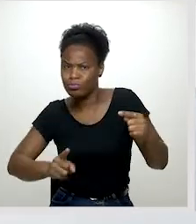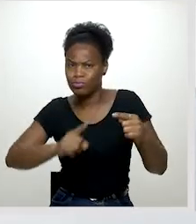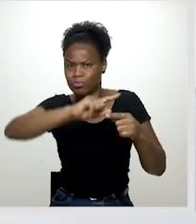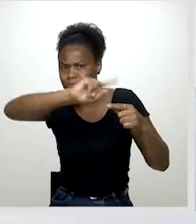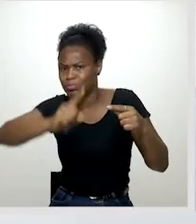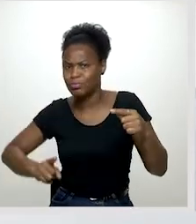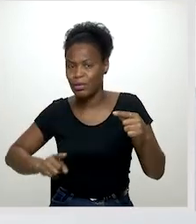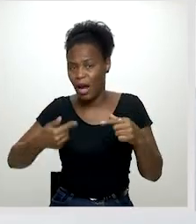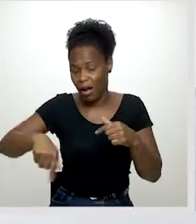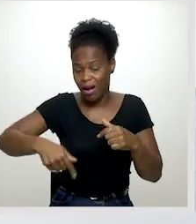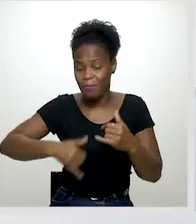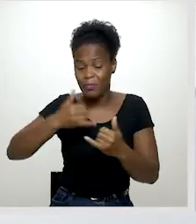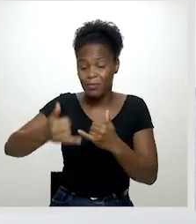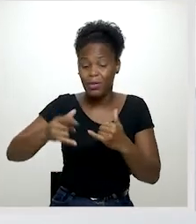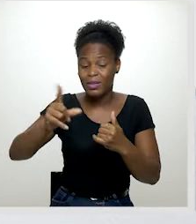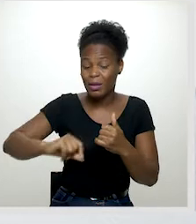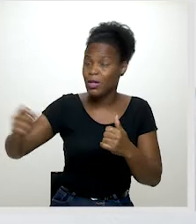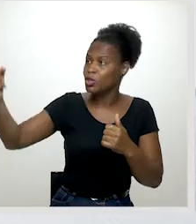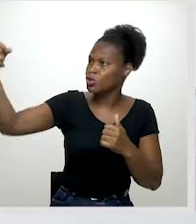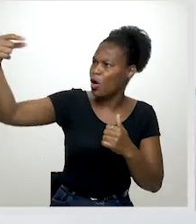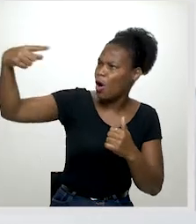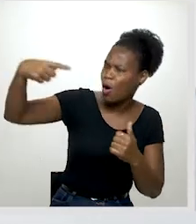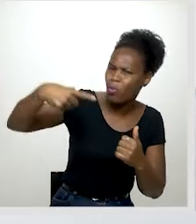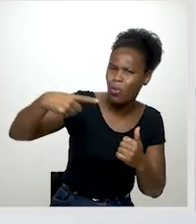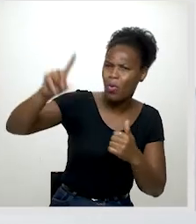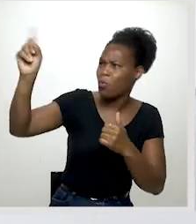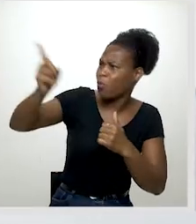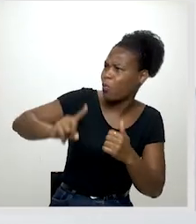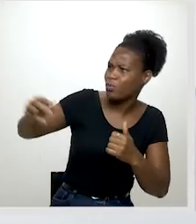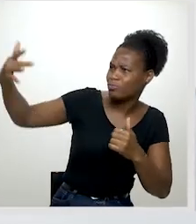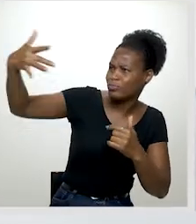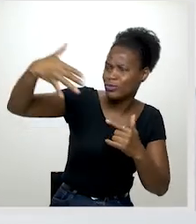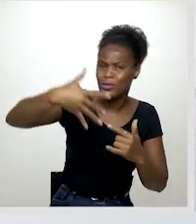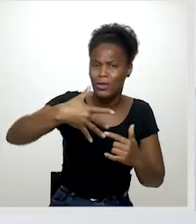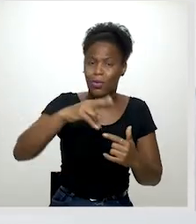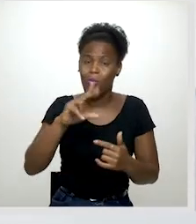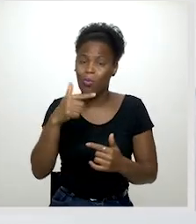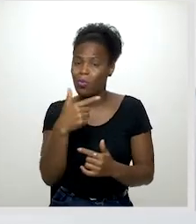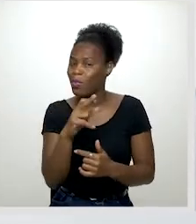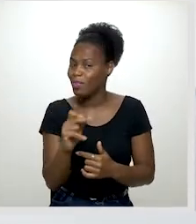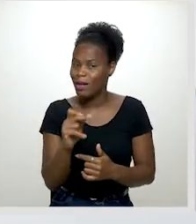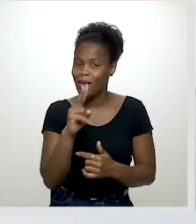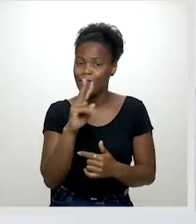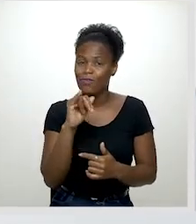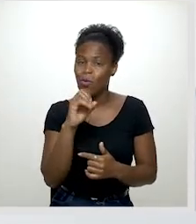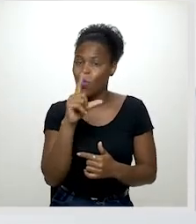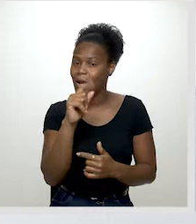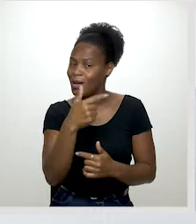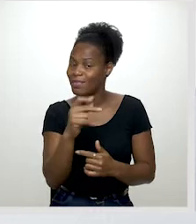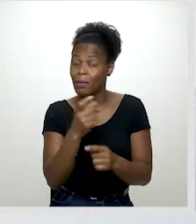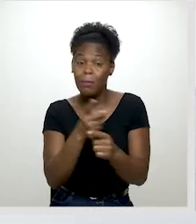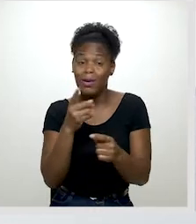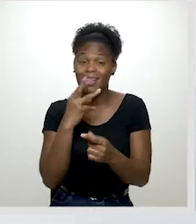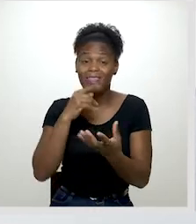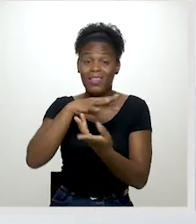as radiações ultravioletas, porque na altura a Terra não tinha formado a sua camada de ozono,